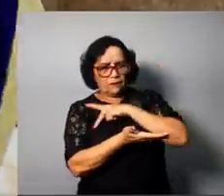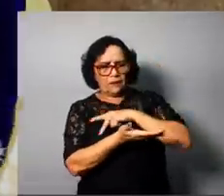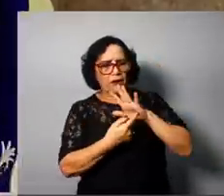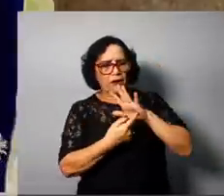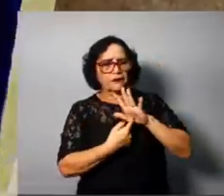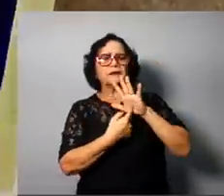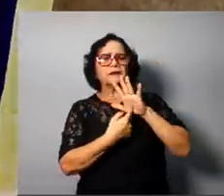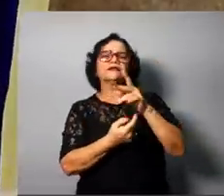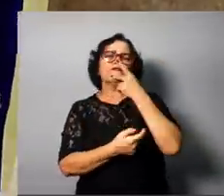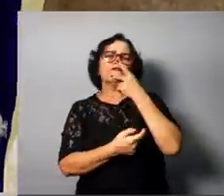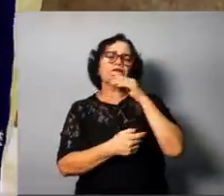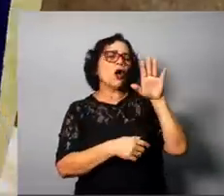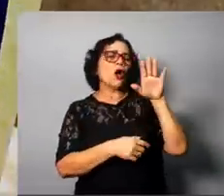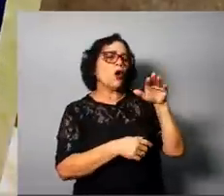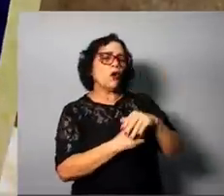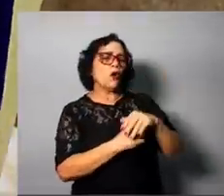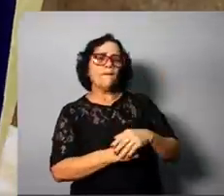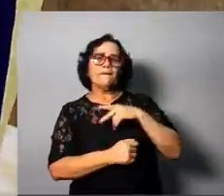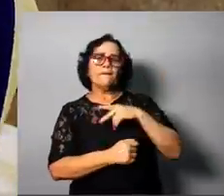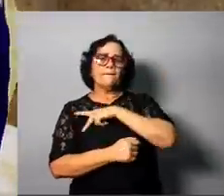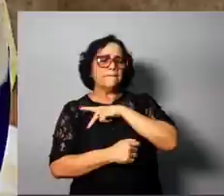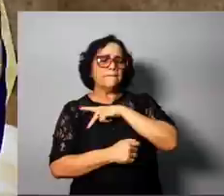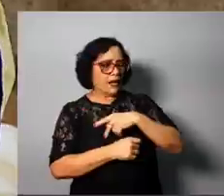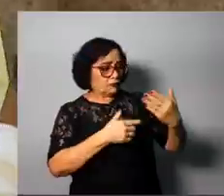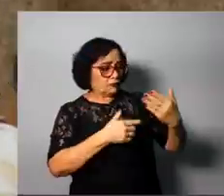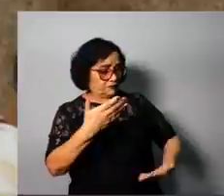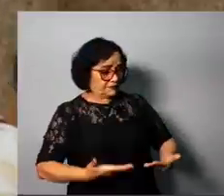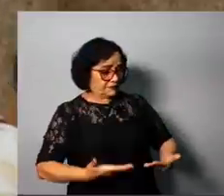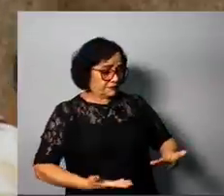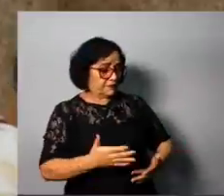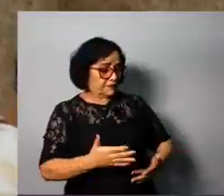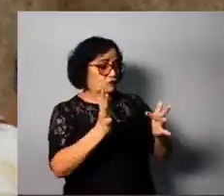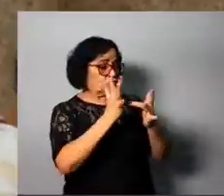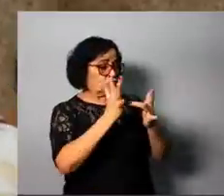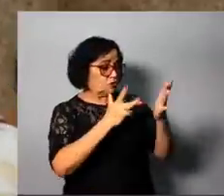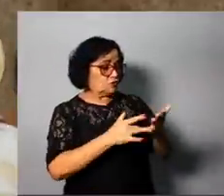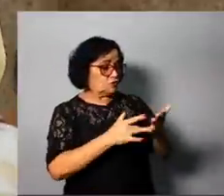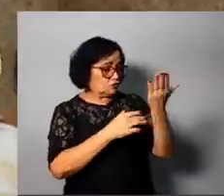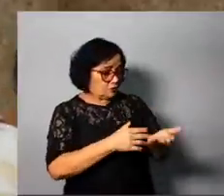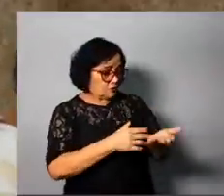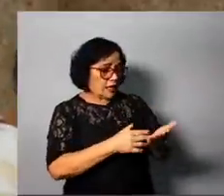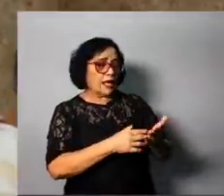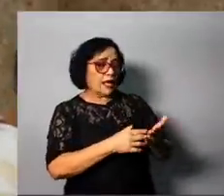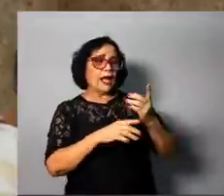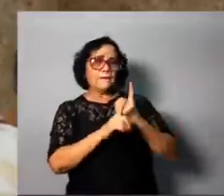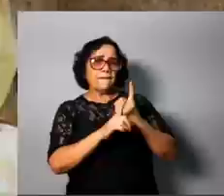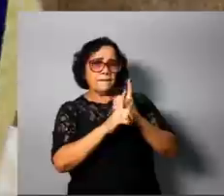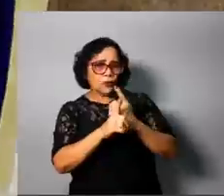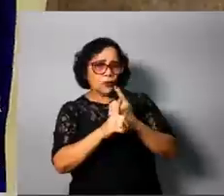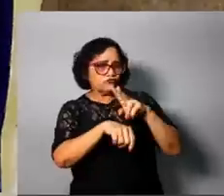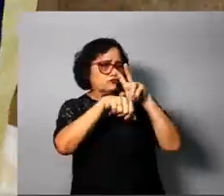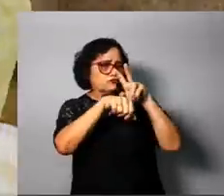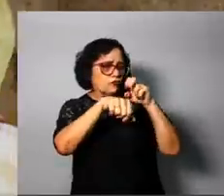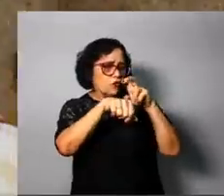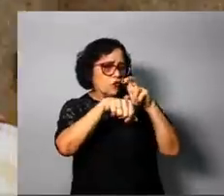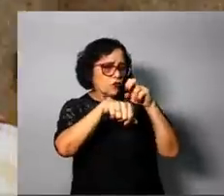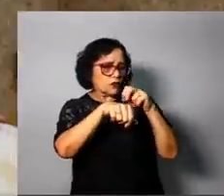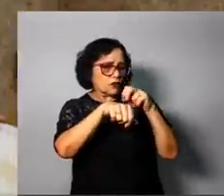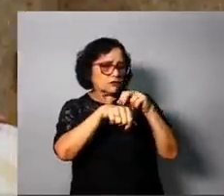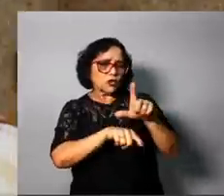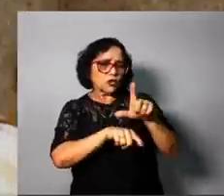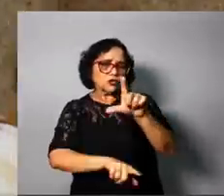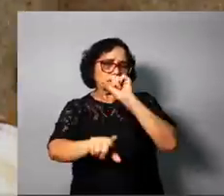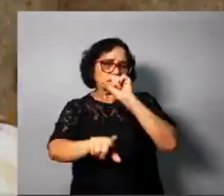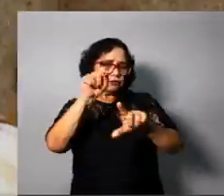diz: Paulo, servo de Jesus Cristo, apóstolo por vocação,